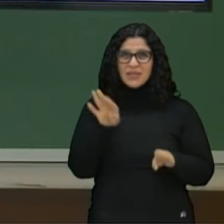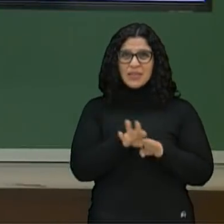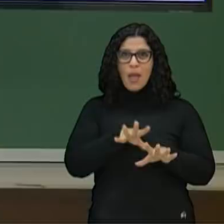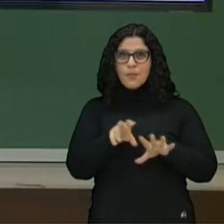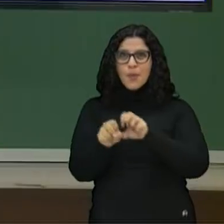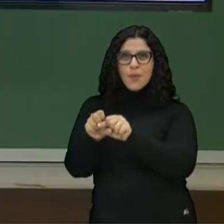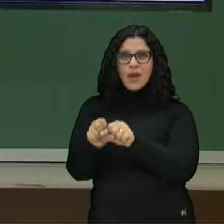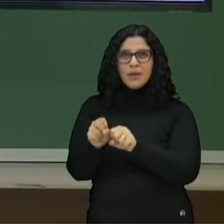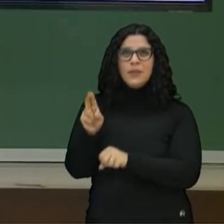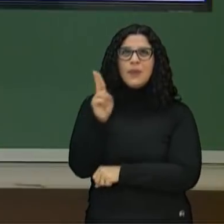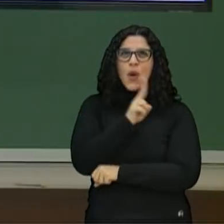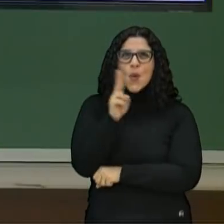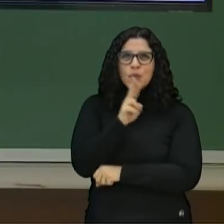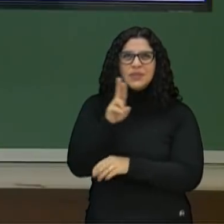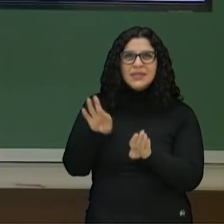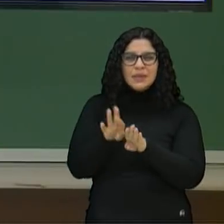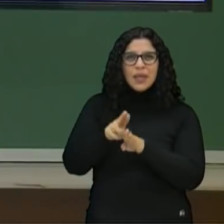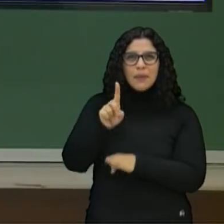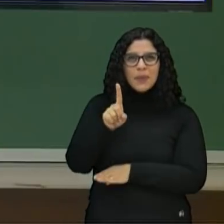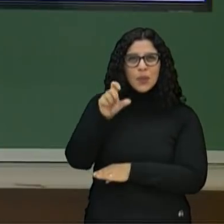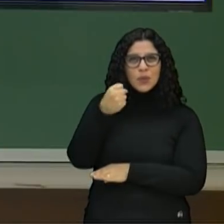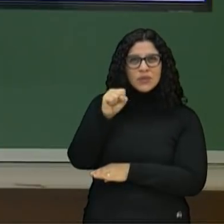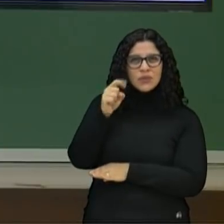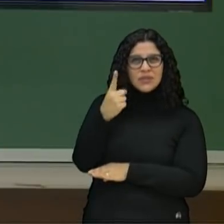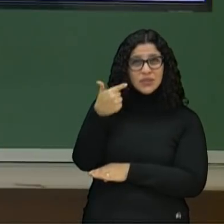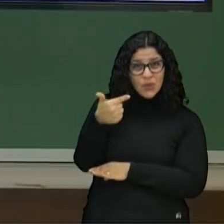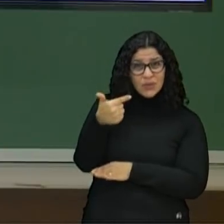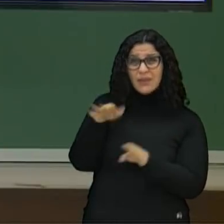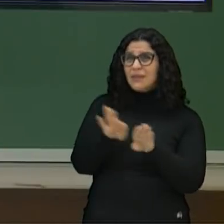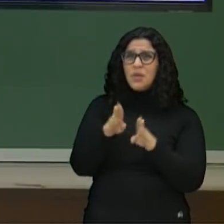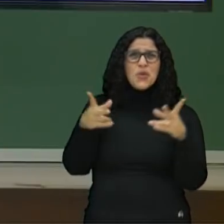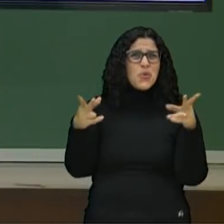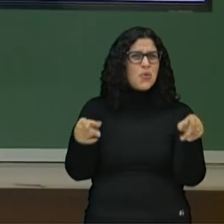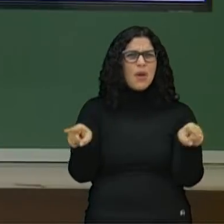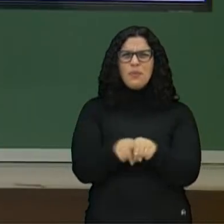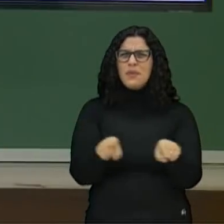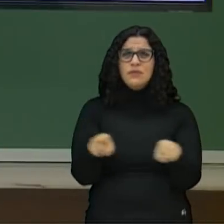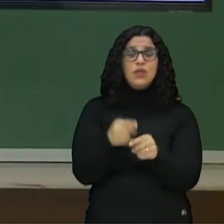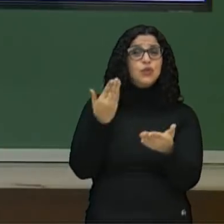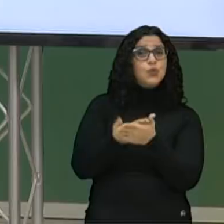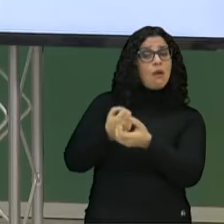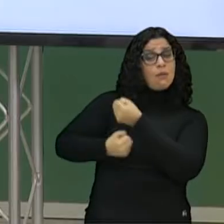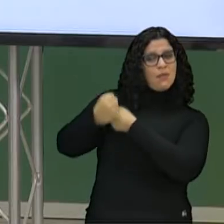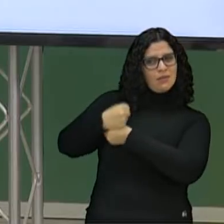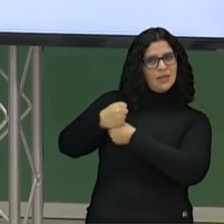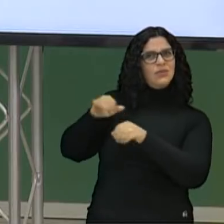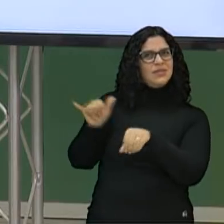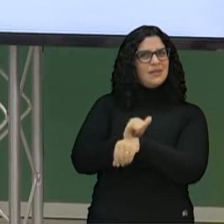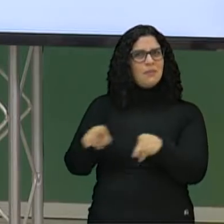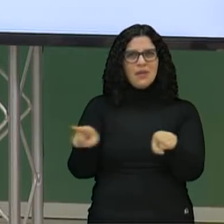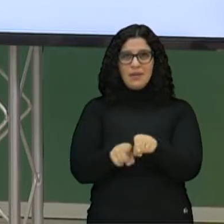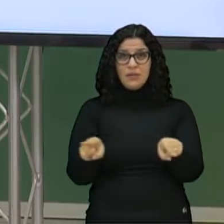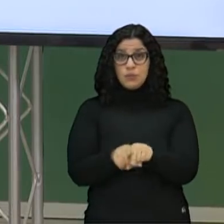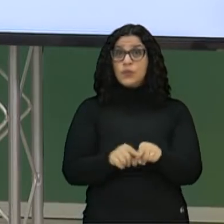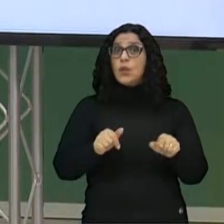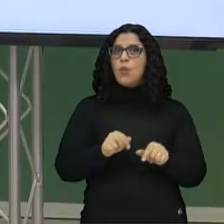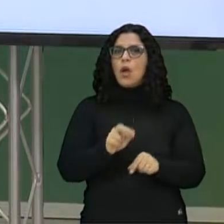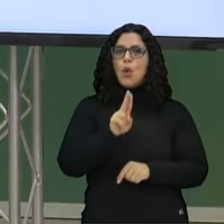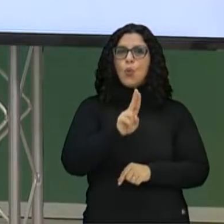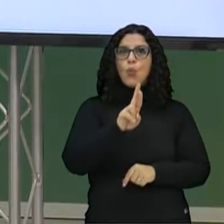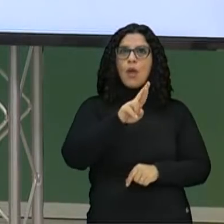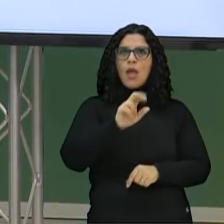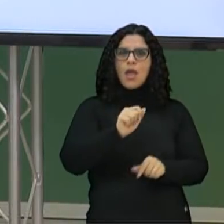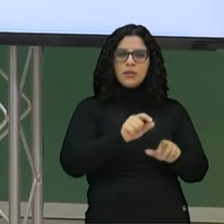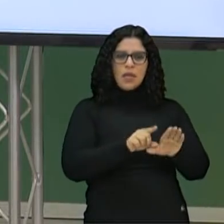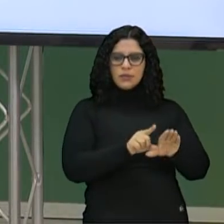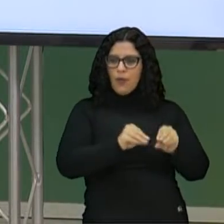invadiu a Rússia, lá em 1812? A mesma tática, você estudou isso ano passado. Os soviéticos recuavam,